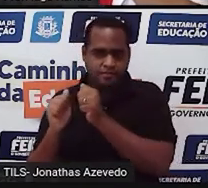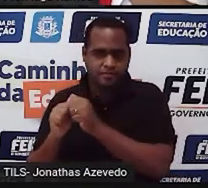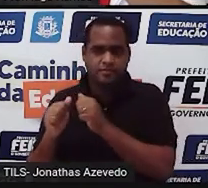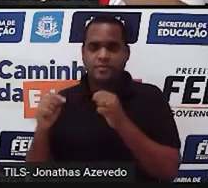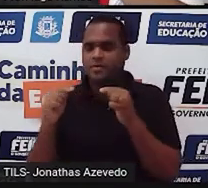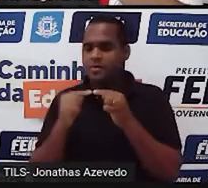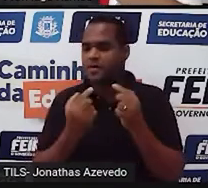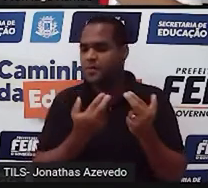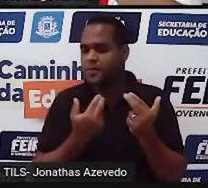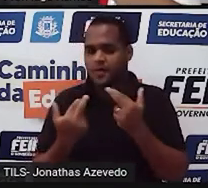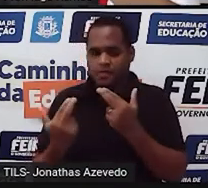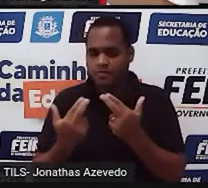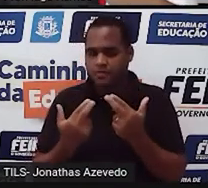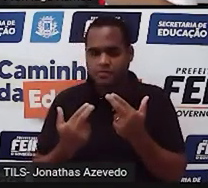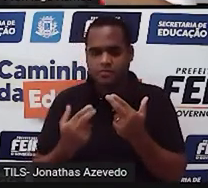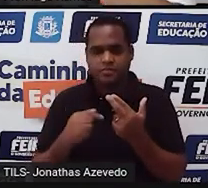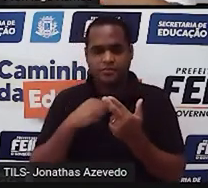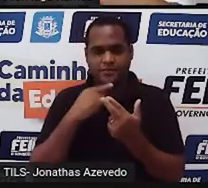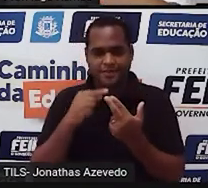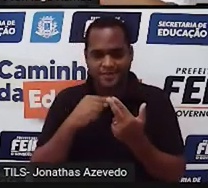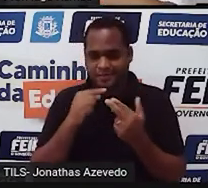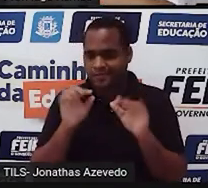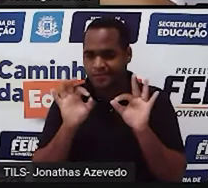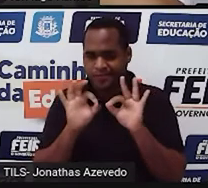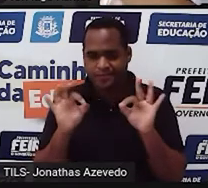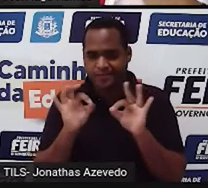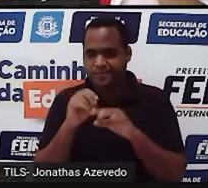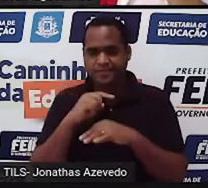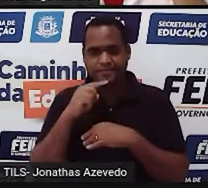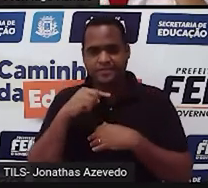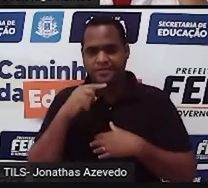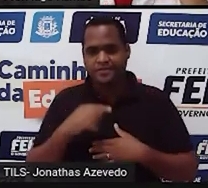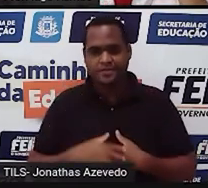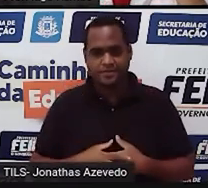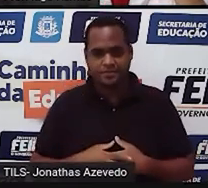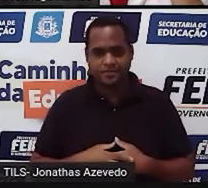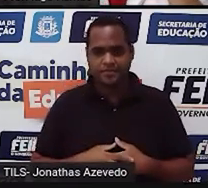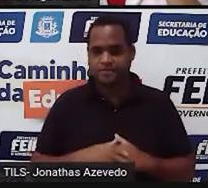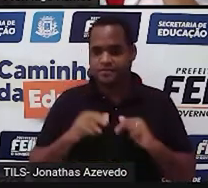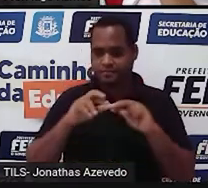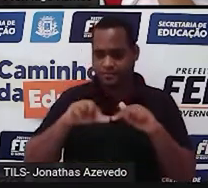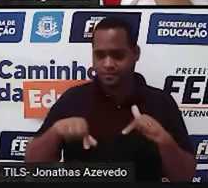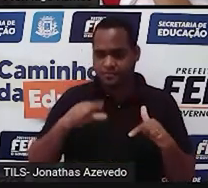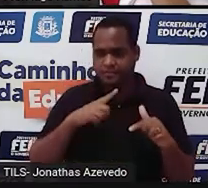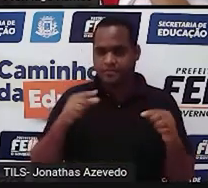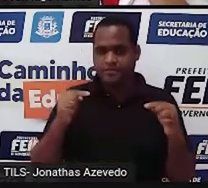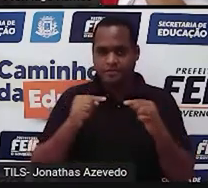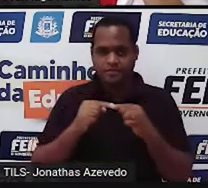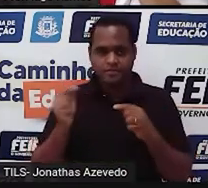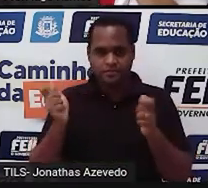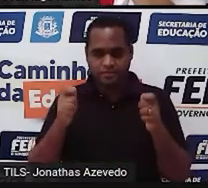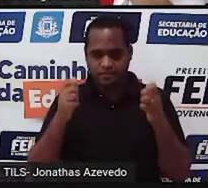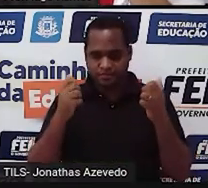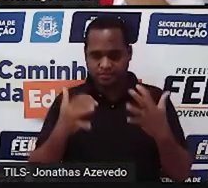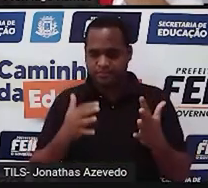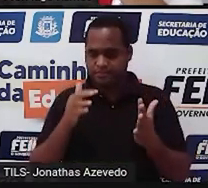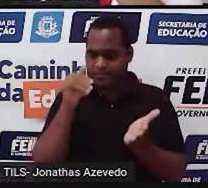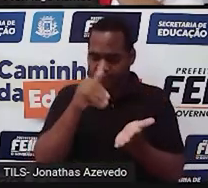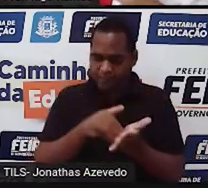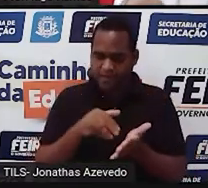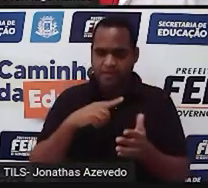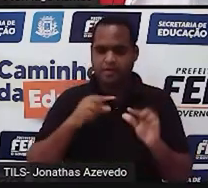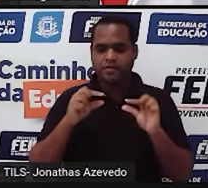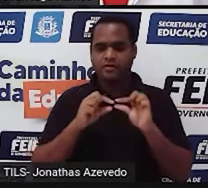mesma linha onde essa linha não tem a Curvas e esses infinitos pontos um do ladinho do outro infinitamente